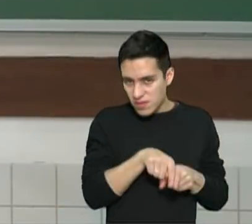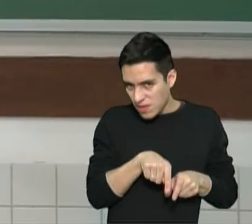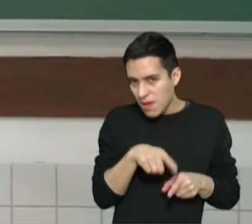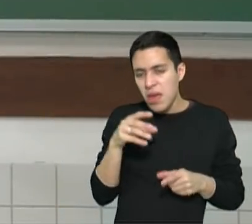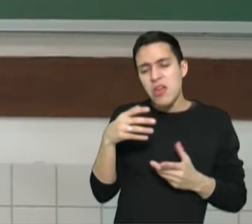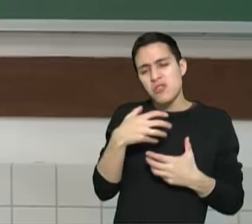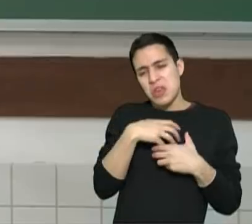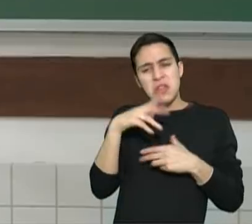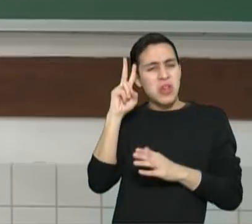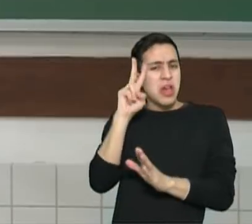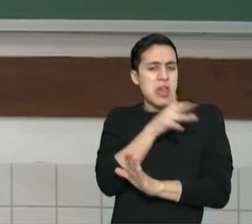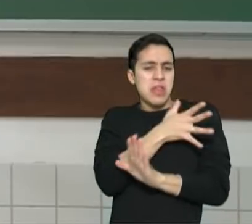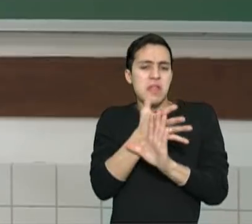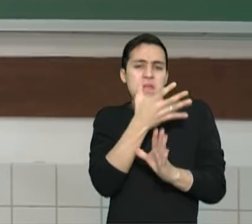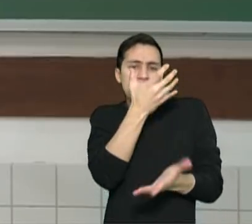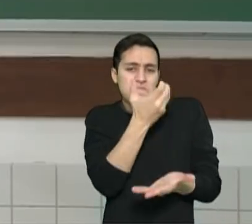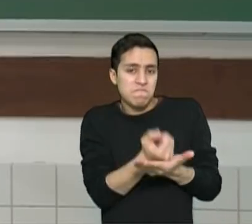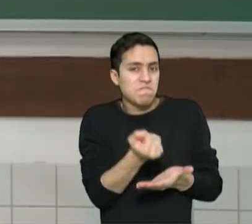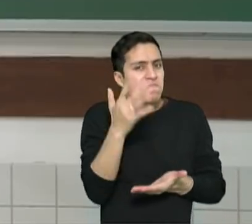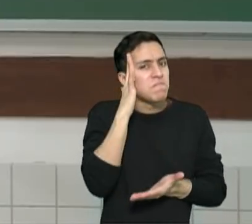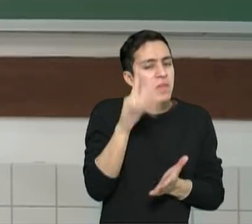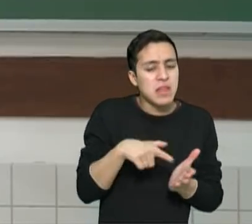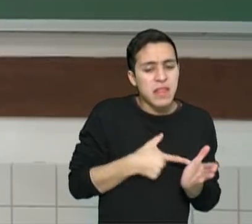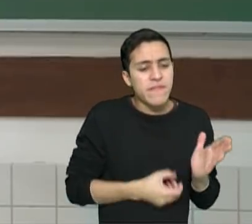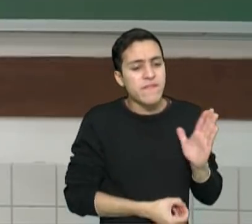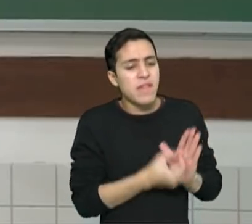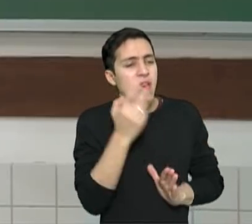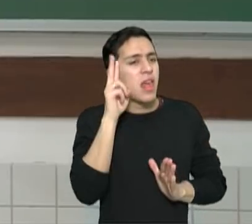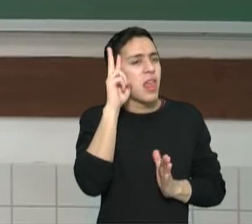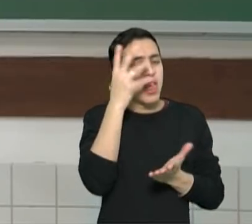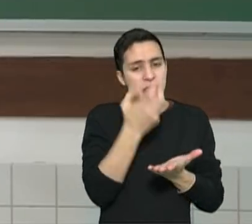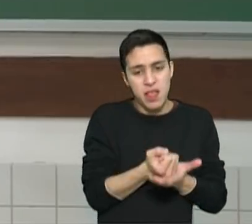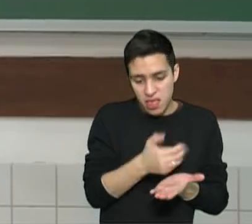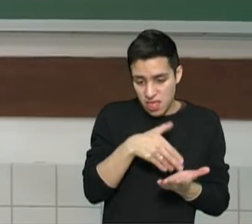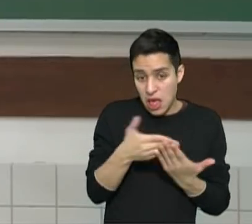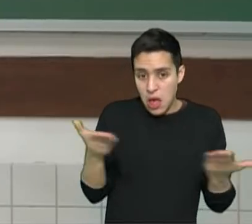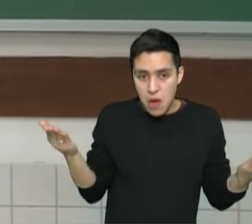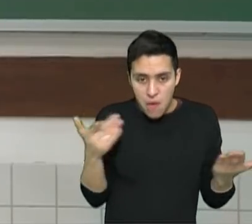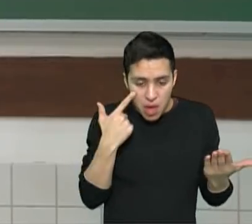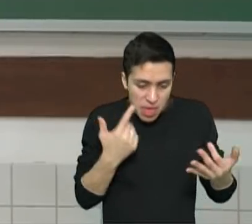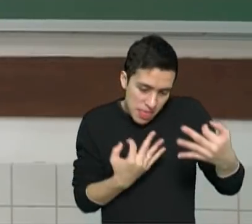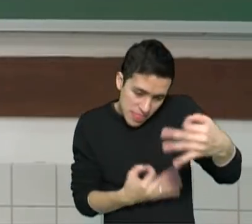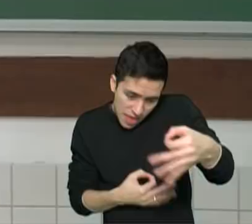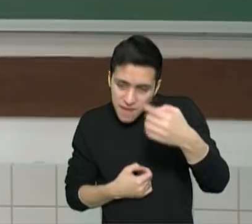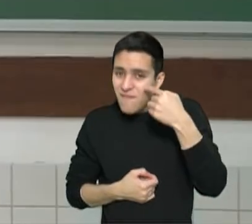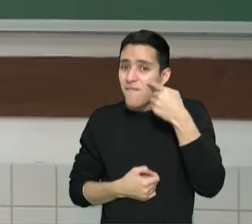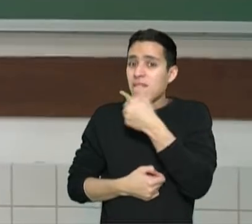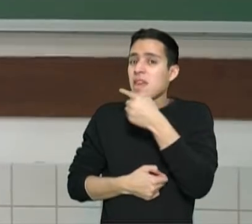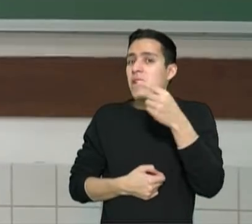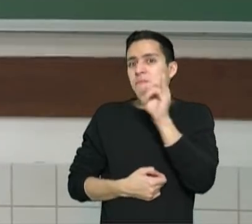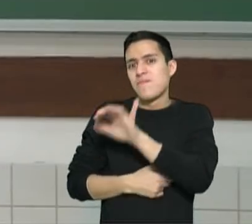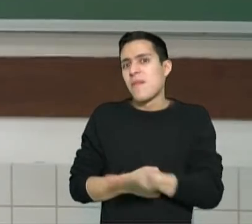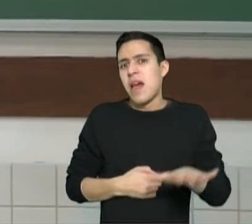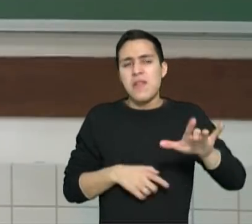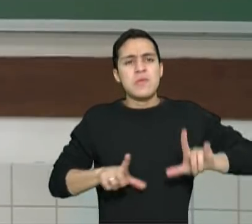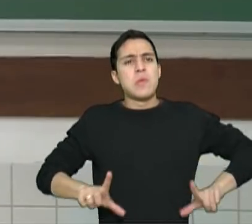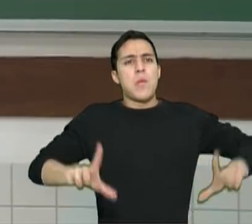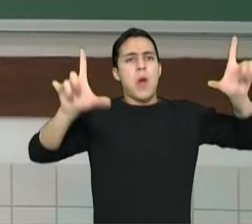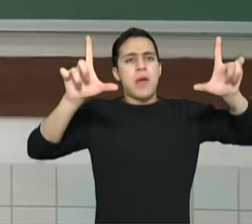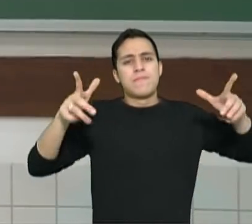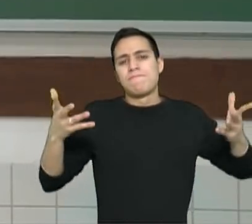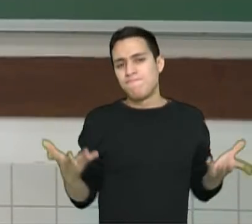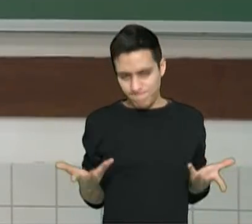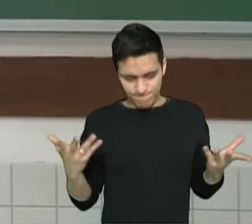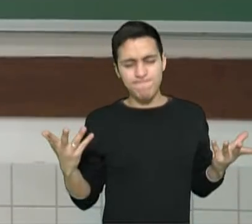forma histórica, né? Quantos registros sobreviveram para a gente olhar, né? Enfim, as obras que a gente está vendo aqui na aula. Então,